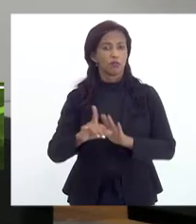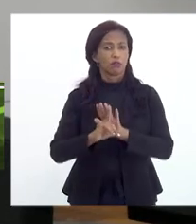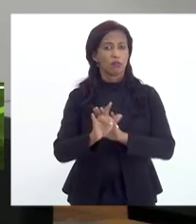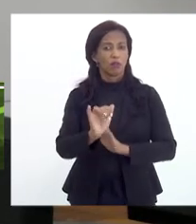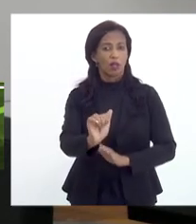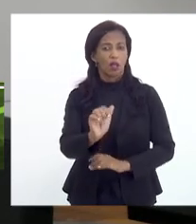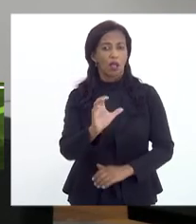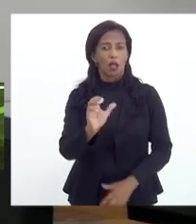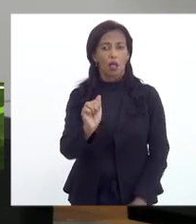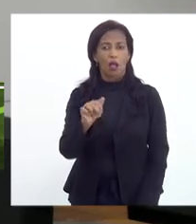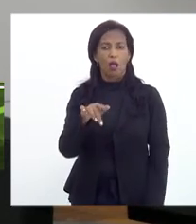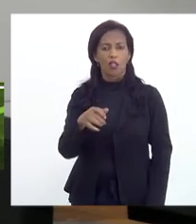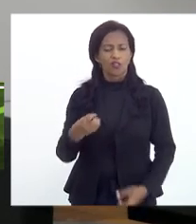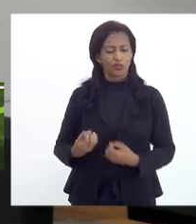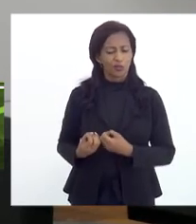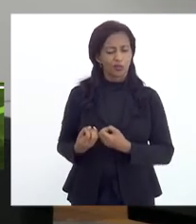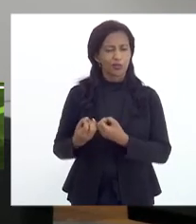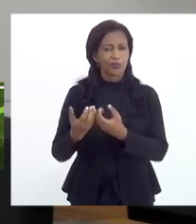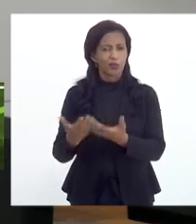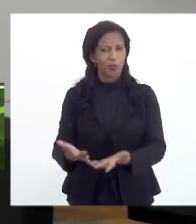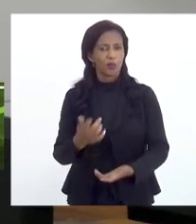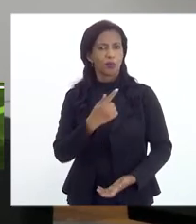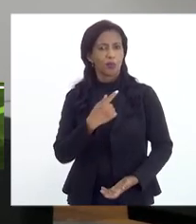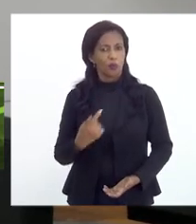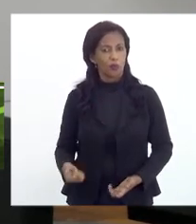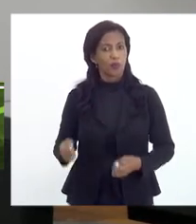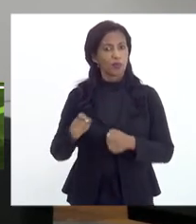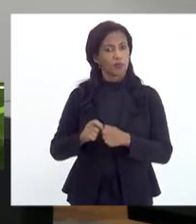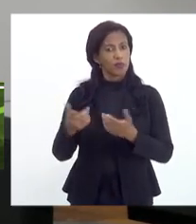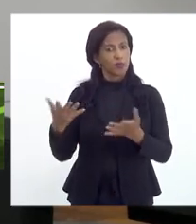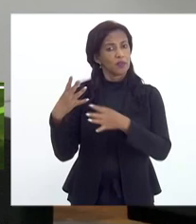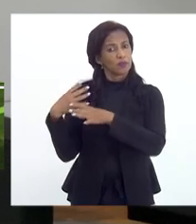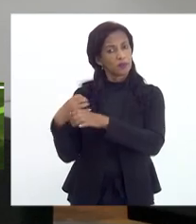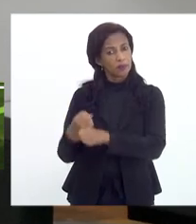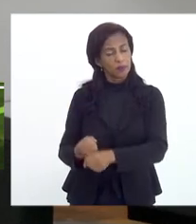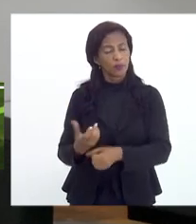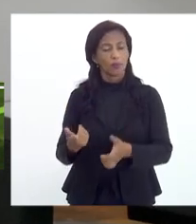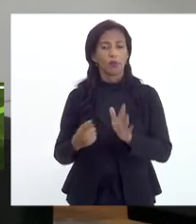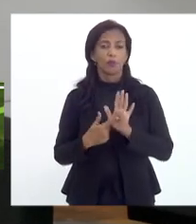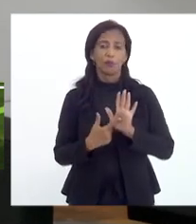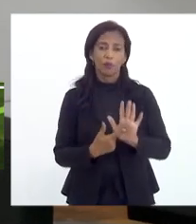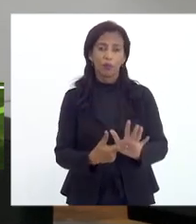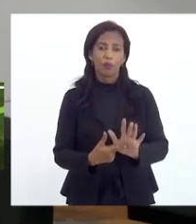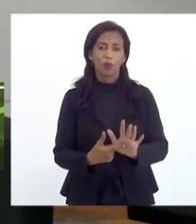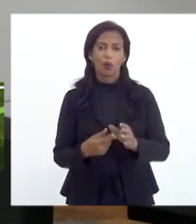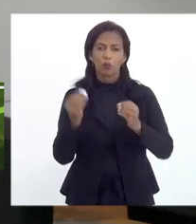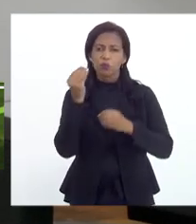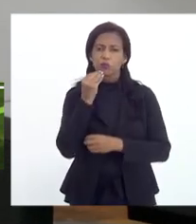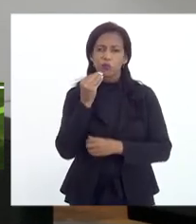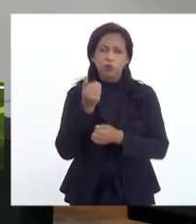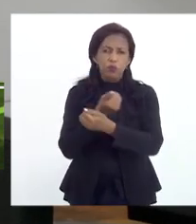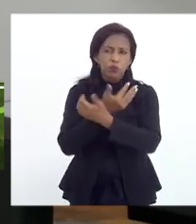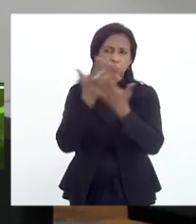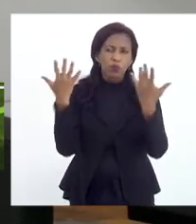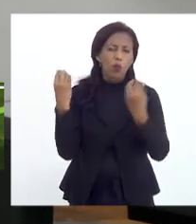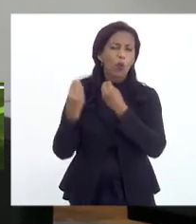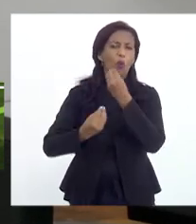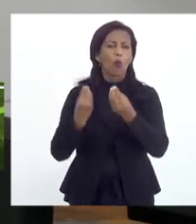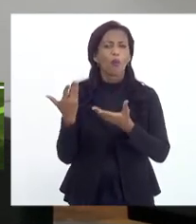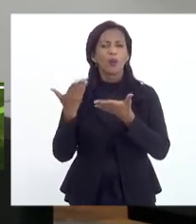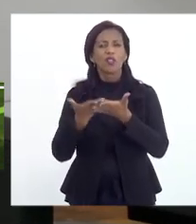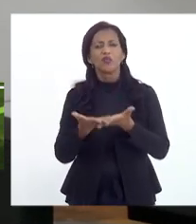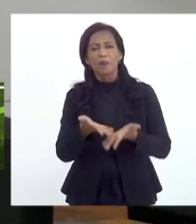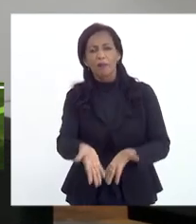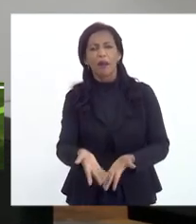oferecendo Uma possibilidade Do governo Fazer esses cálculos E mostrar Com transparência Como é que a gente Veio parar nesse